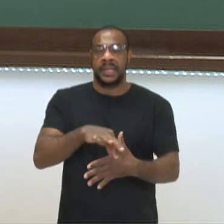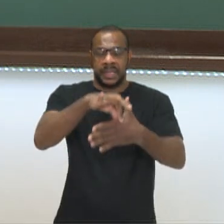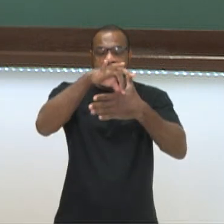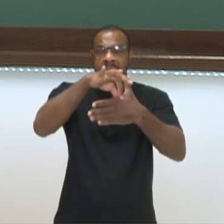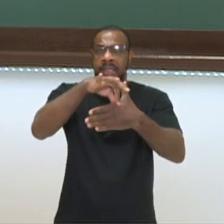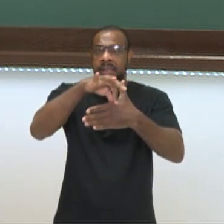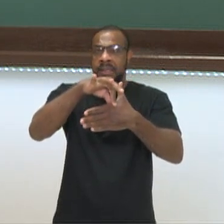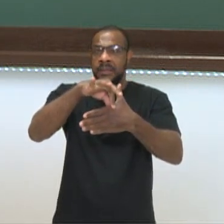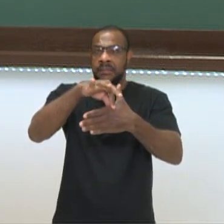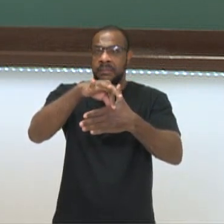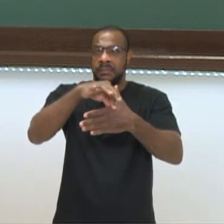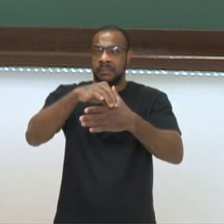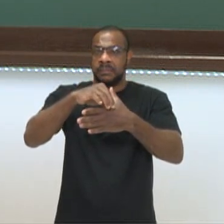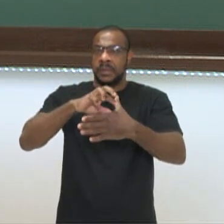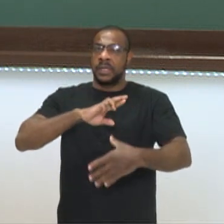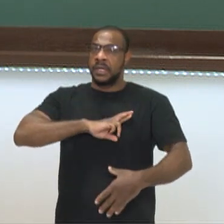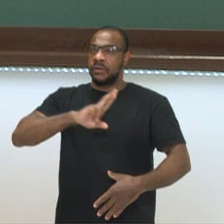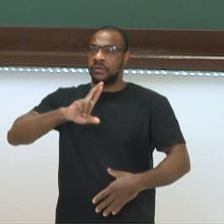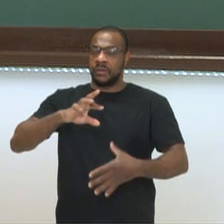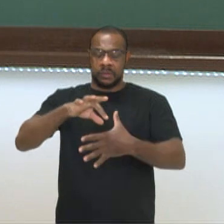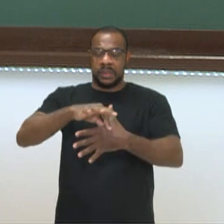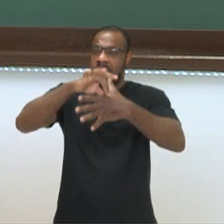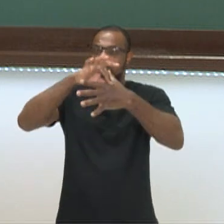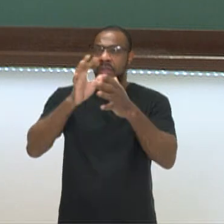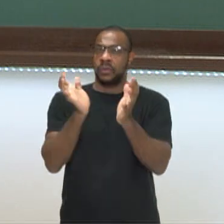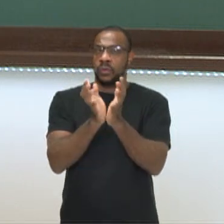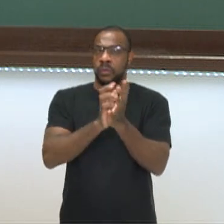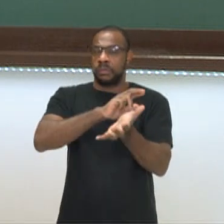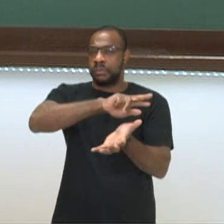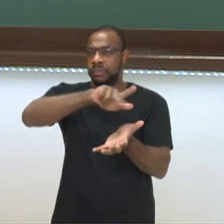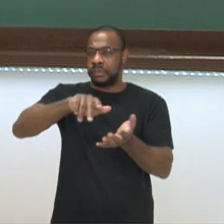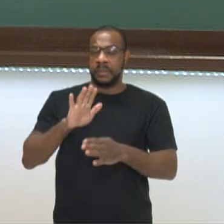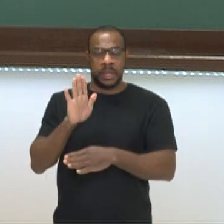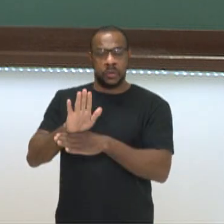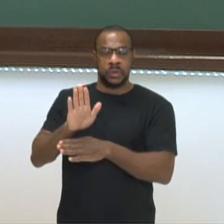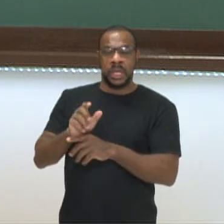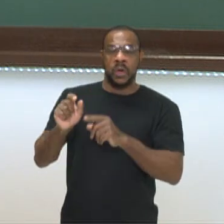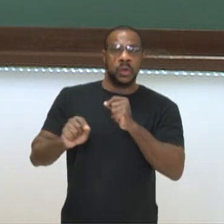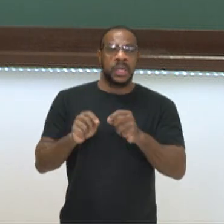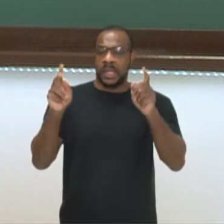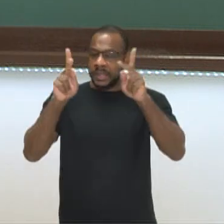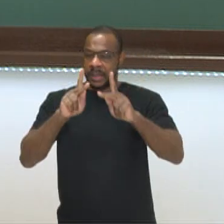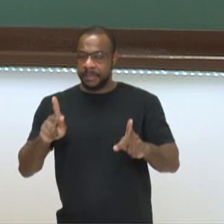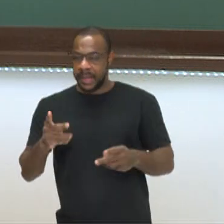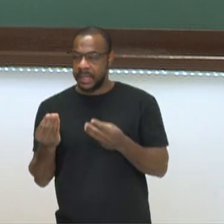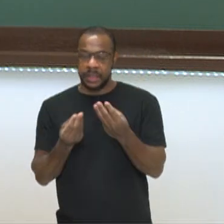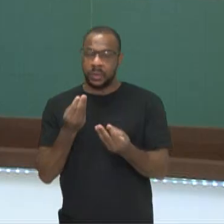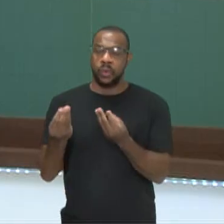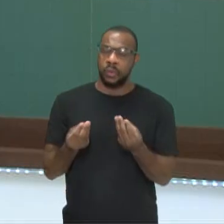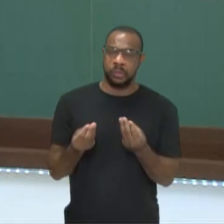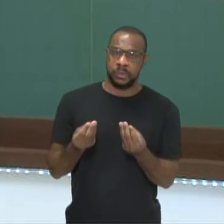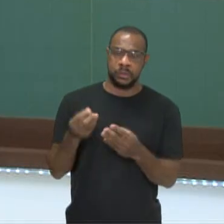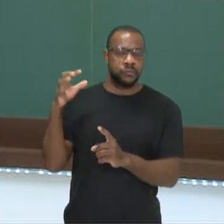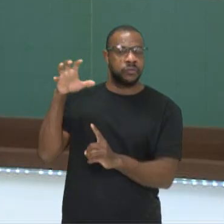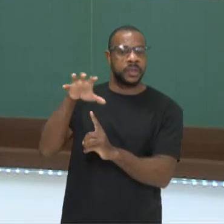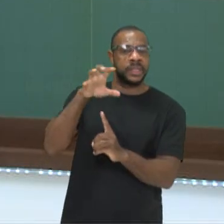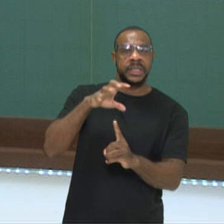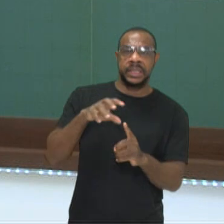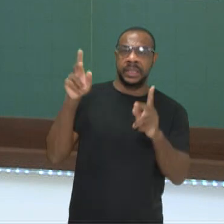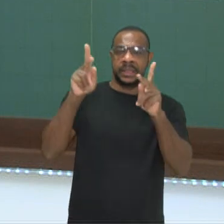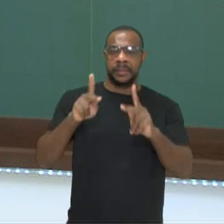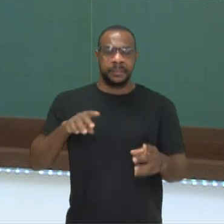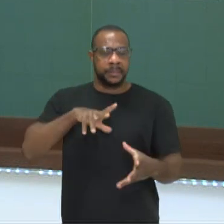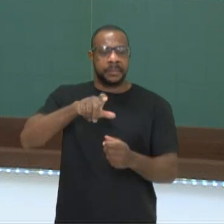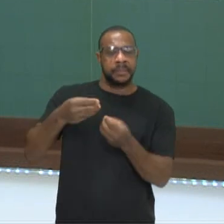líderes religiosos na promoção da paz mundial. E aí, invocamos na nossa atividade uma liderança religiosa